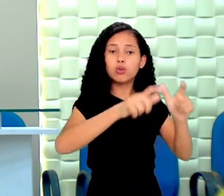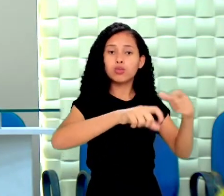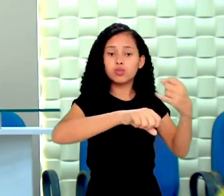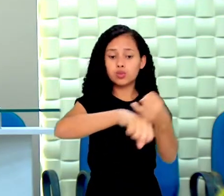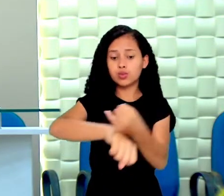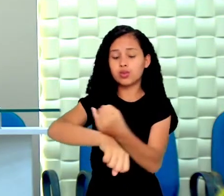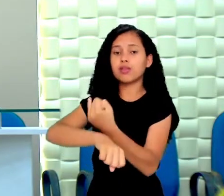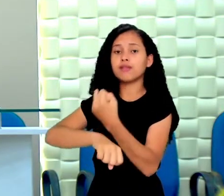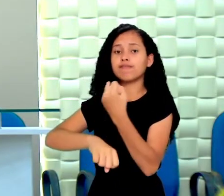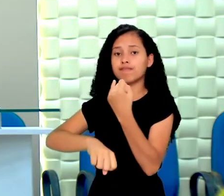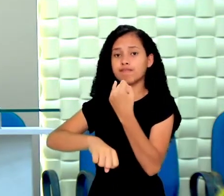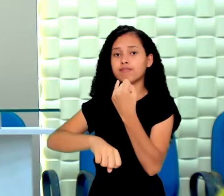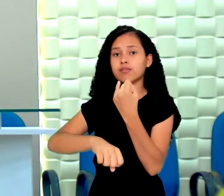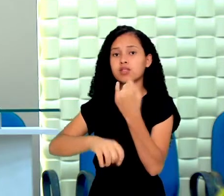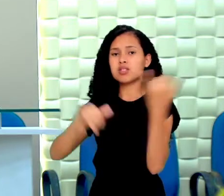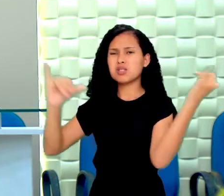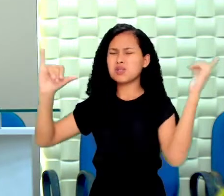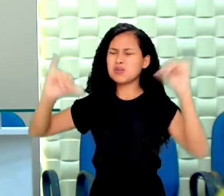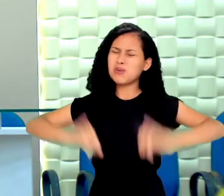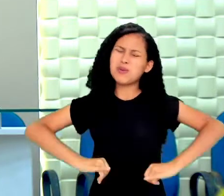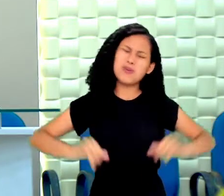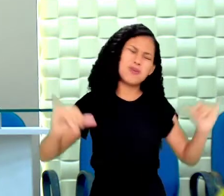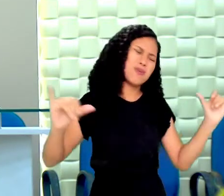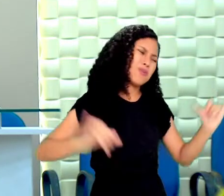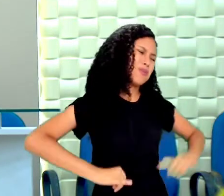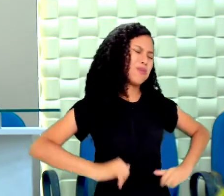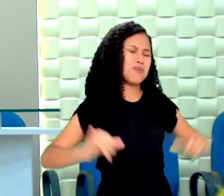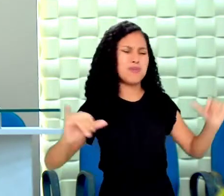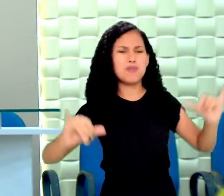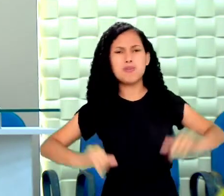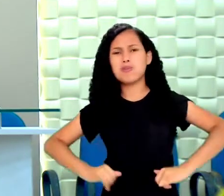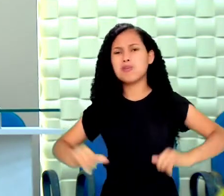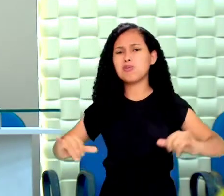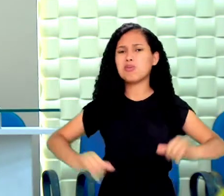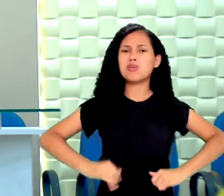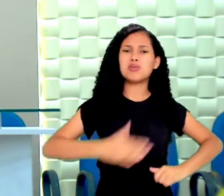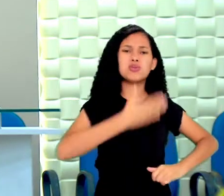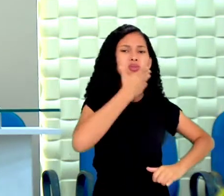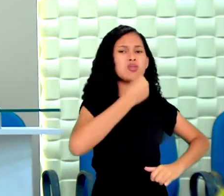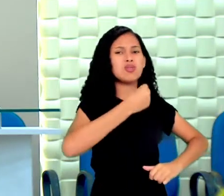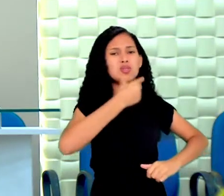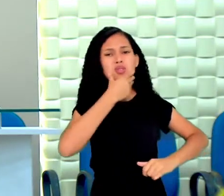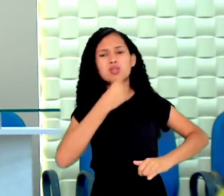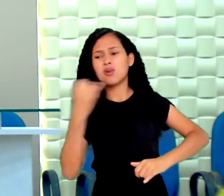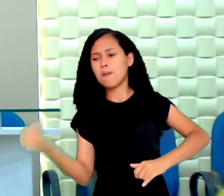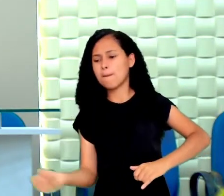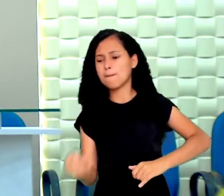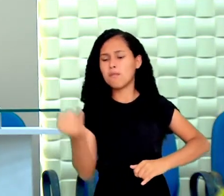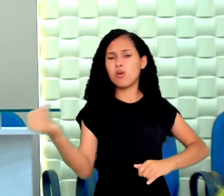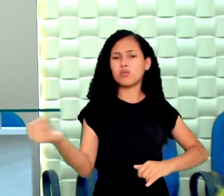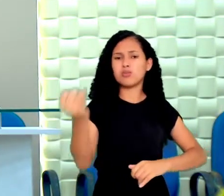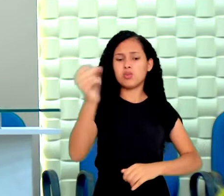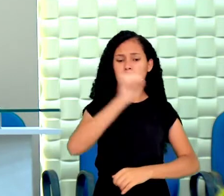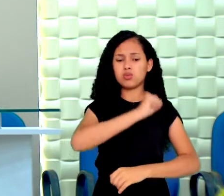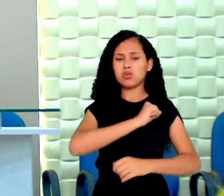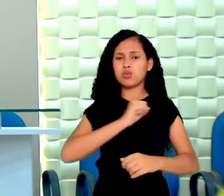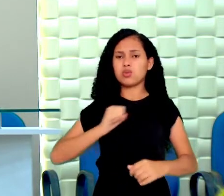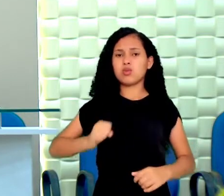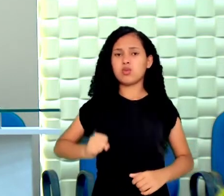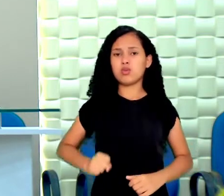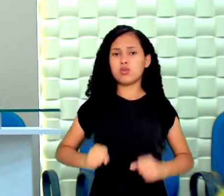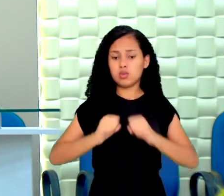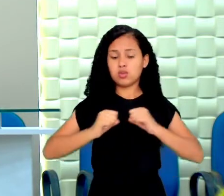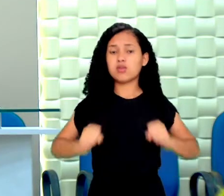Jerusalém e sofrer muitas coisas dos anciãos, dos principais sacerdotes e